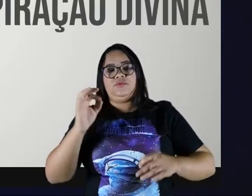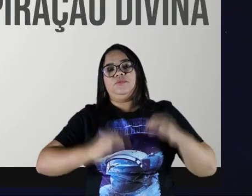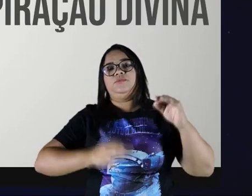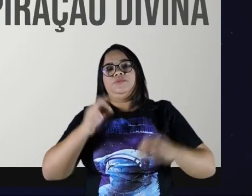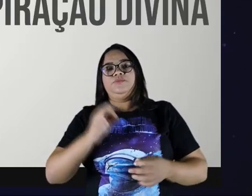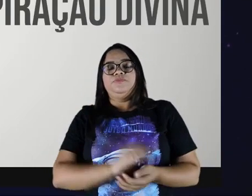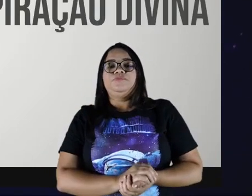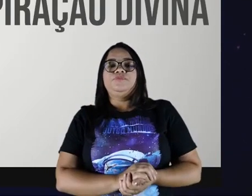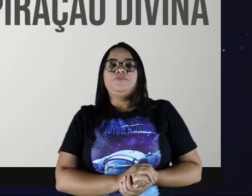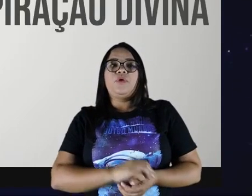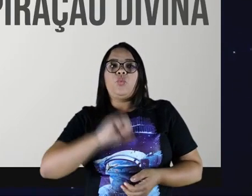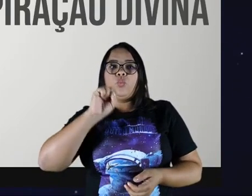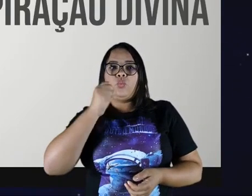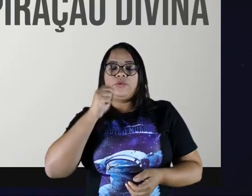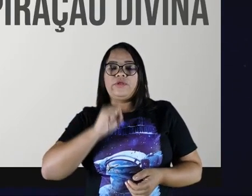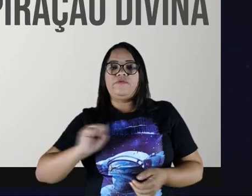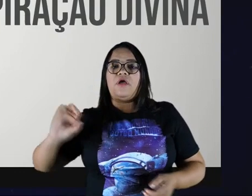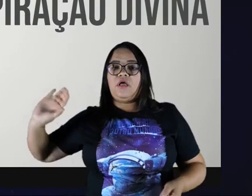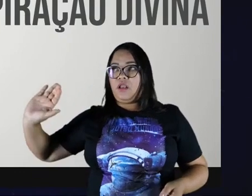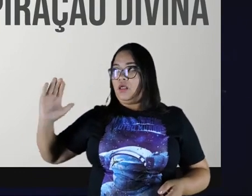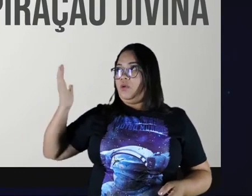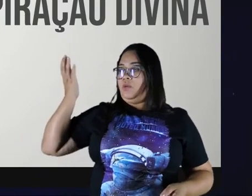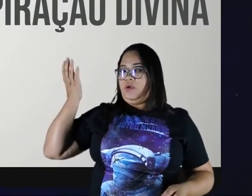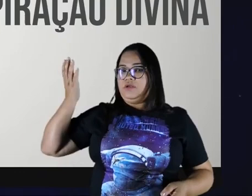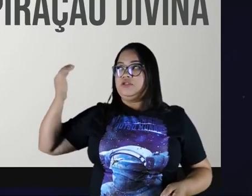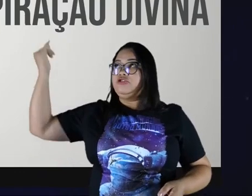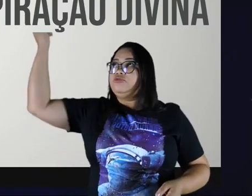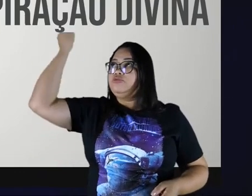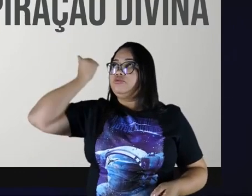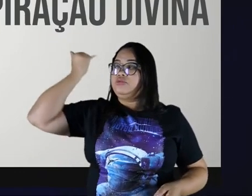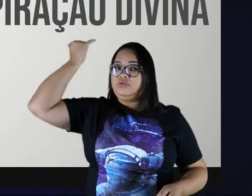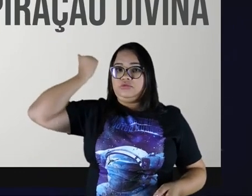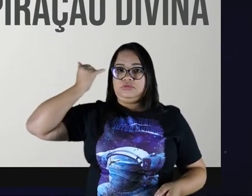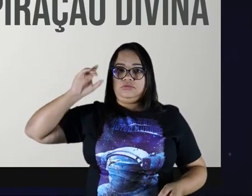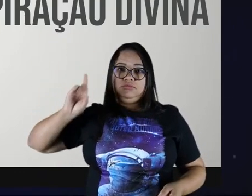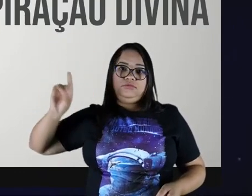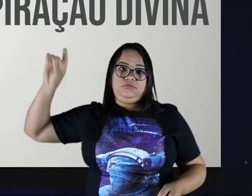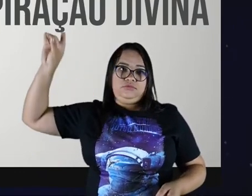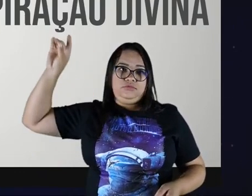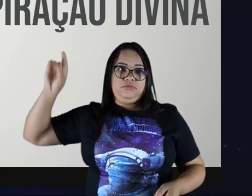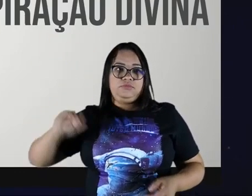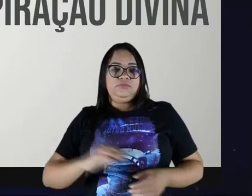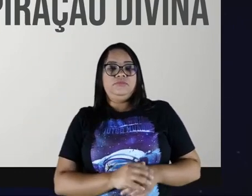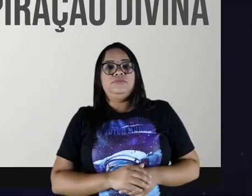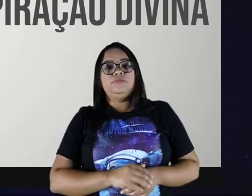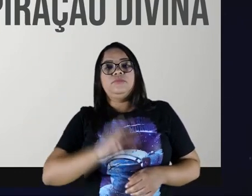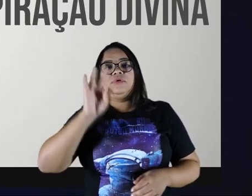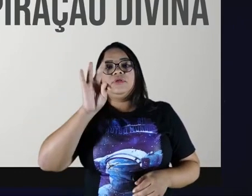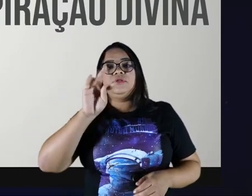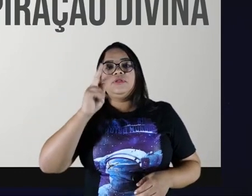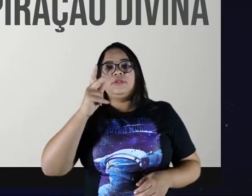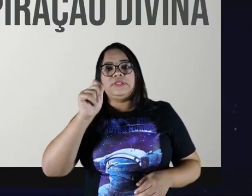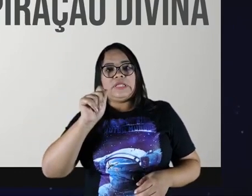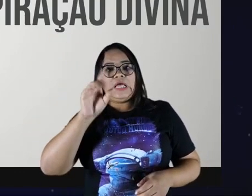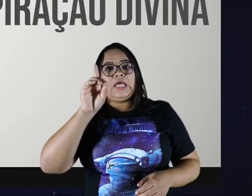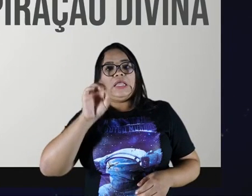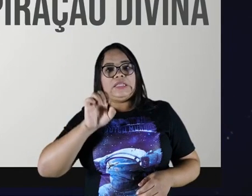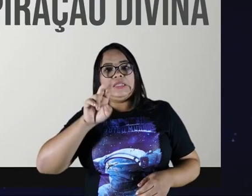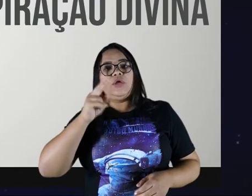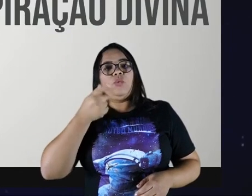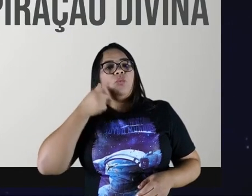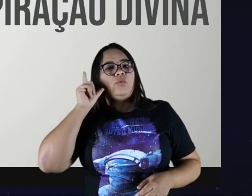Oitavo, Ellen White e sua inspiração divina. Tadeu falou um pouquinho sobre isso ontem e